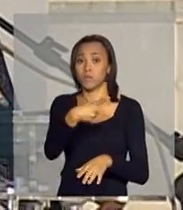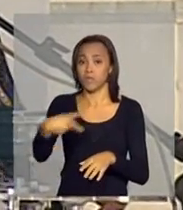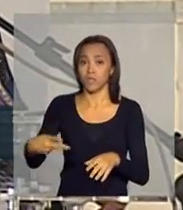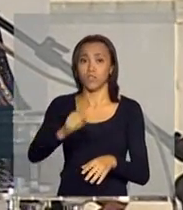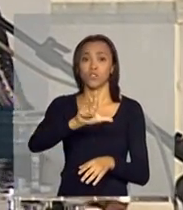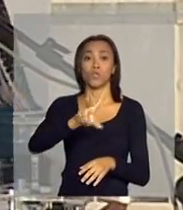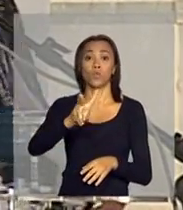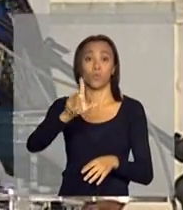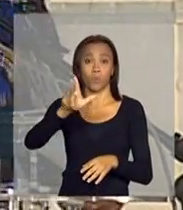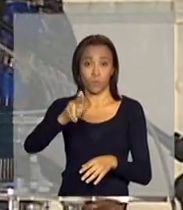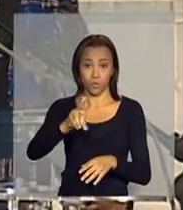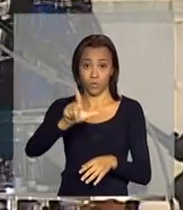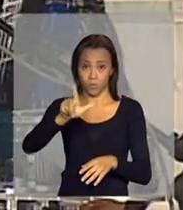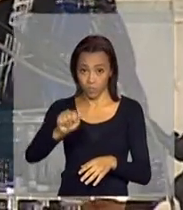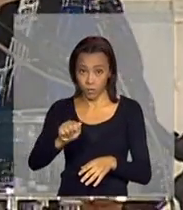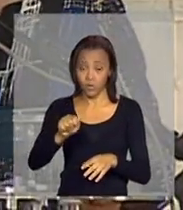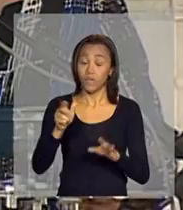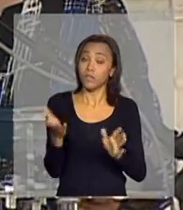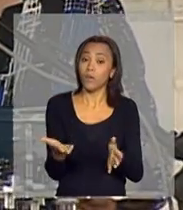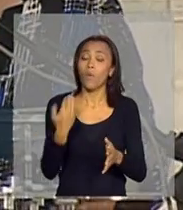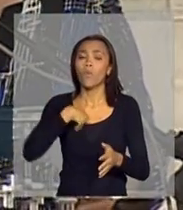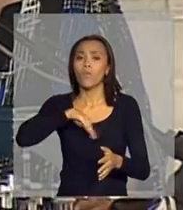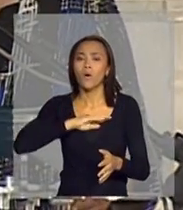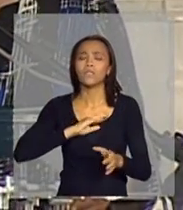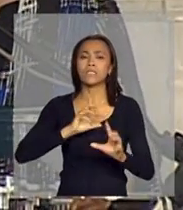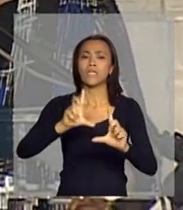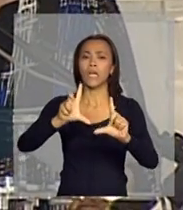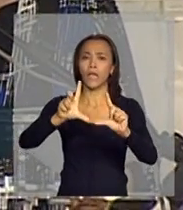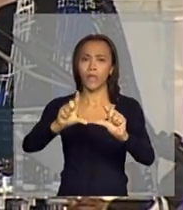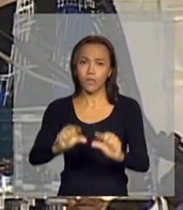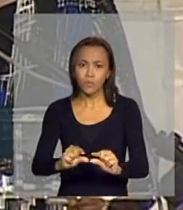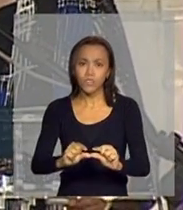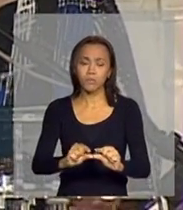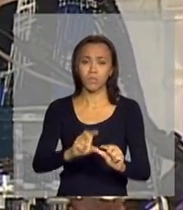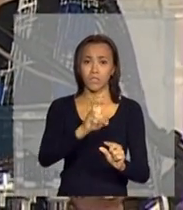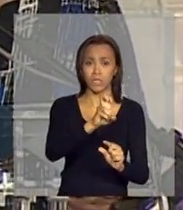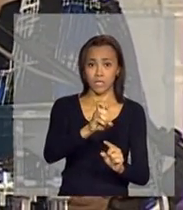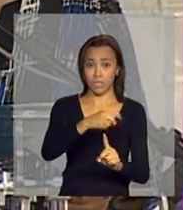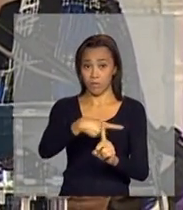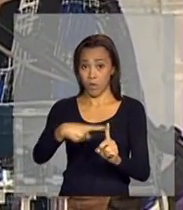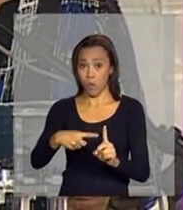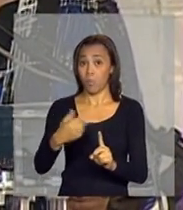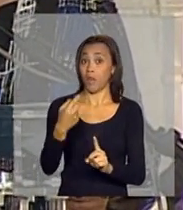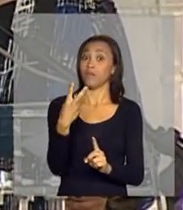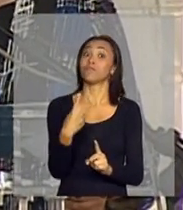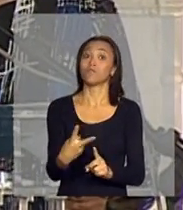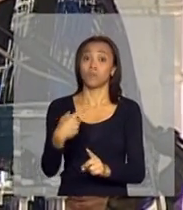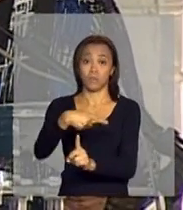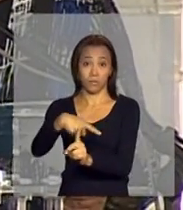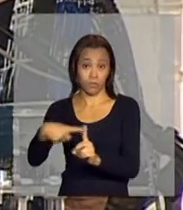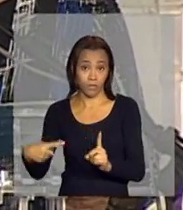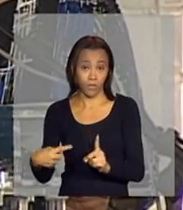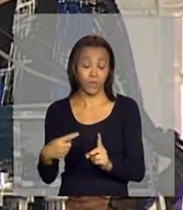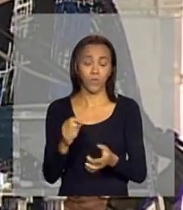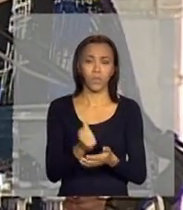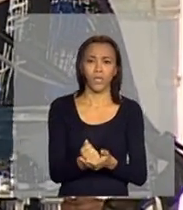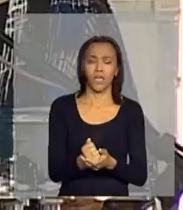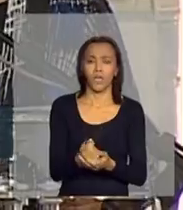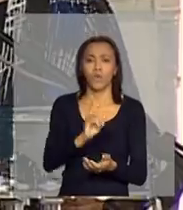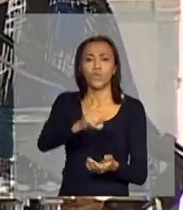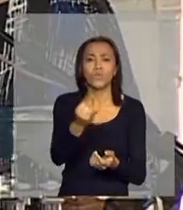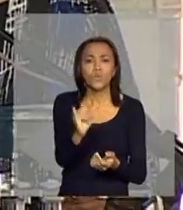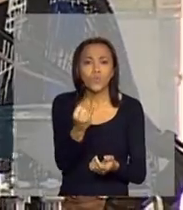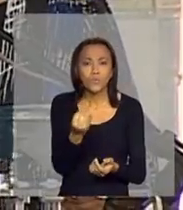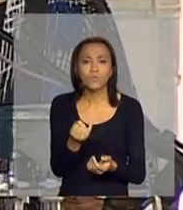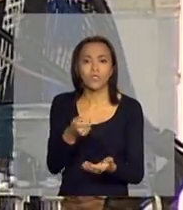chegamos a um ponto com o PSI que nós reduzimos de 5,5% para 2,5% os juros cobrados